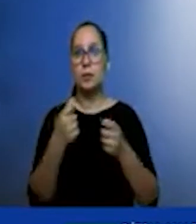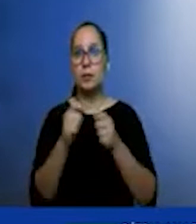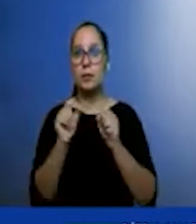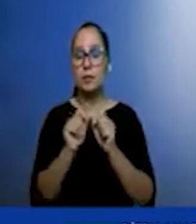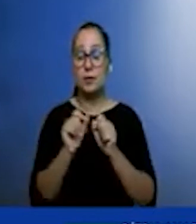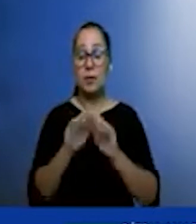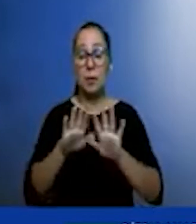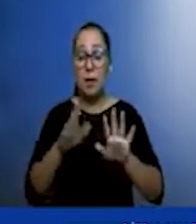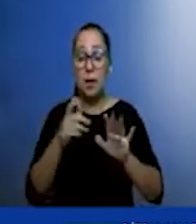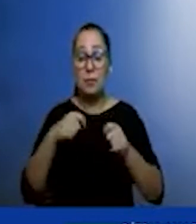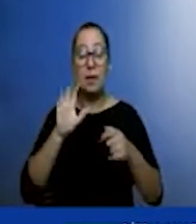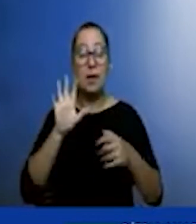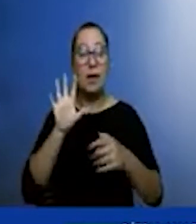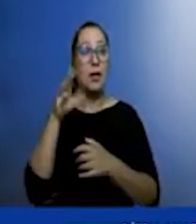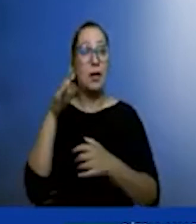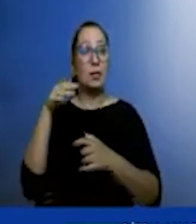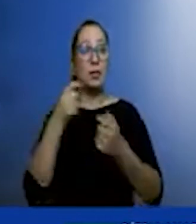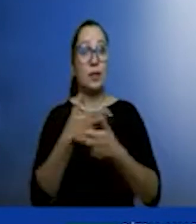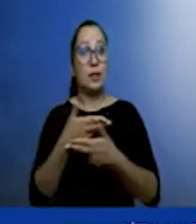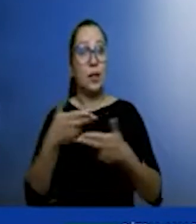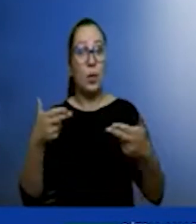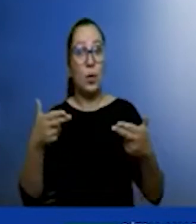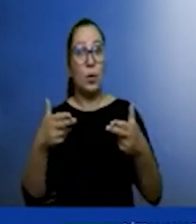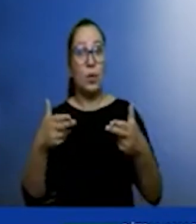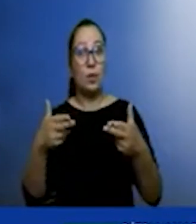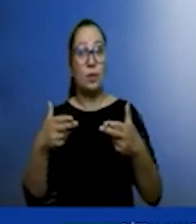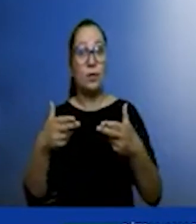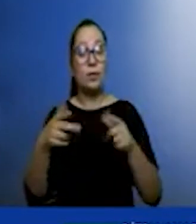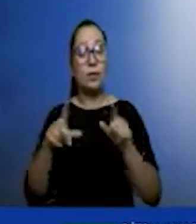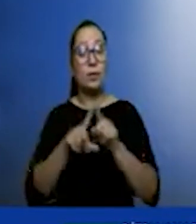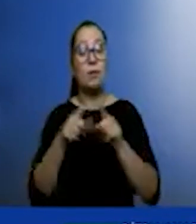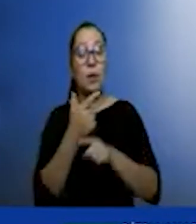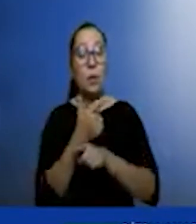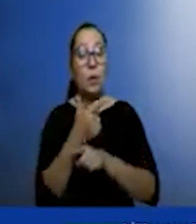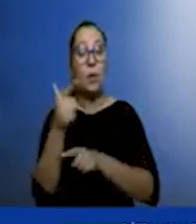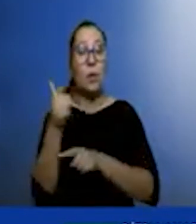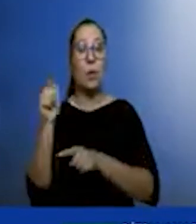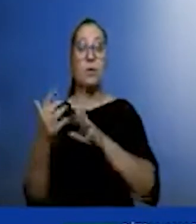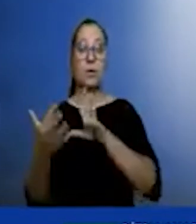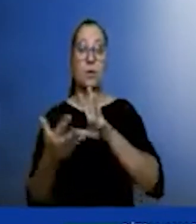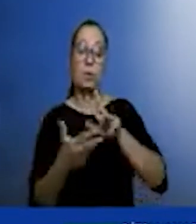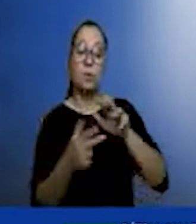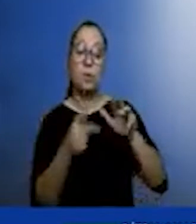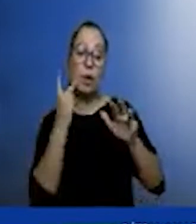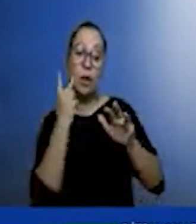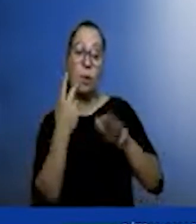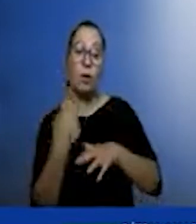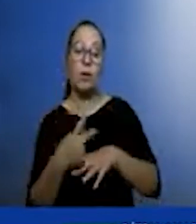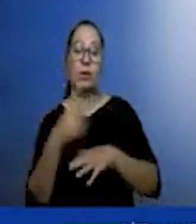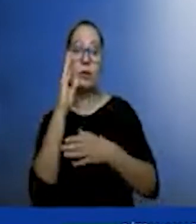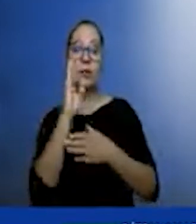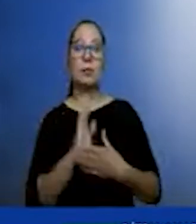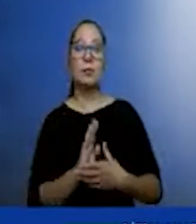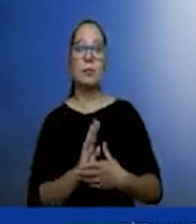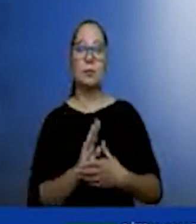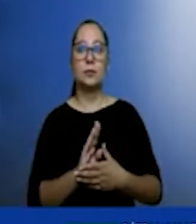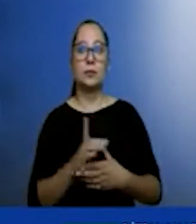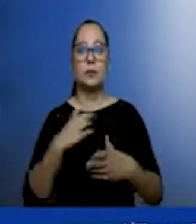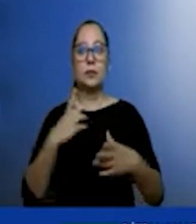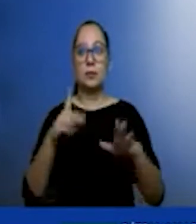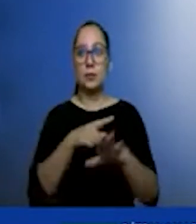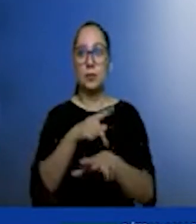a gente precisa resolver essas coisas, entre outras coisas, para que o mundo reconheça no Brasil, né, um país que